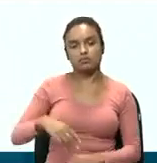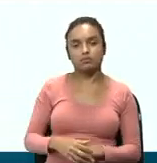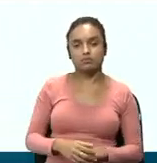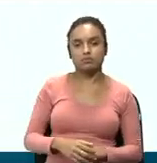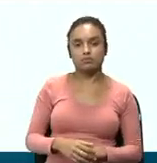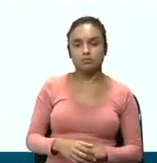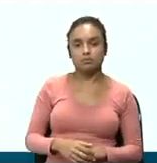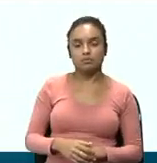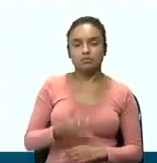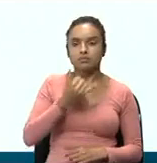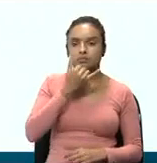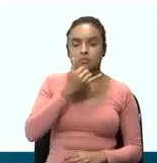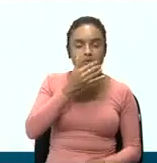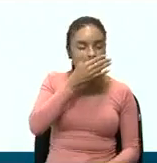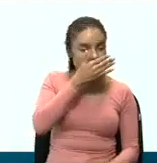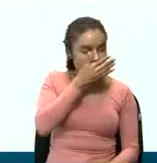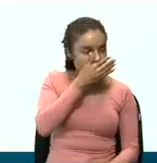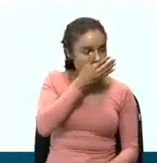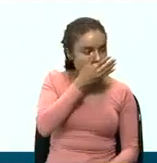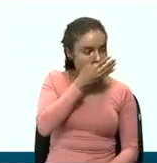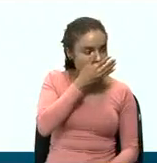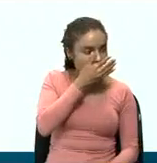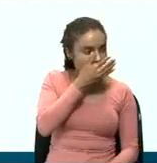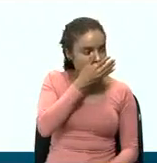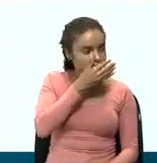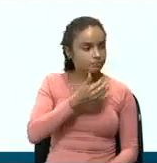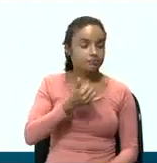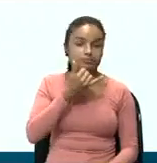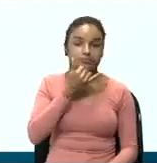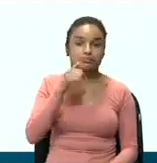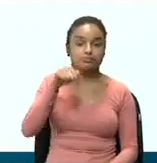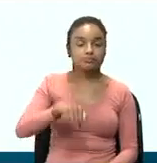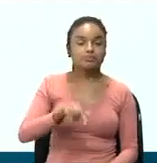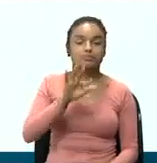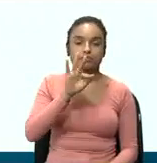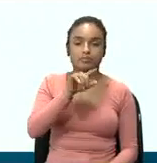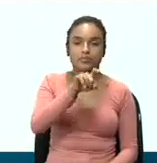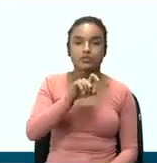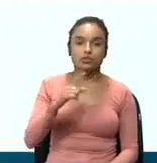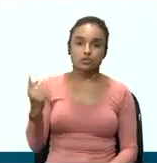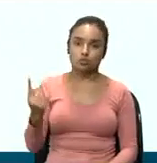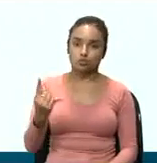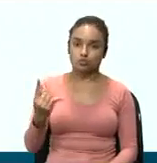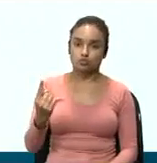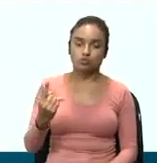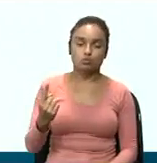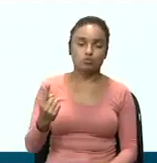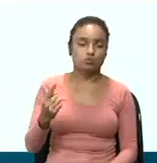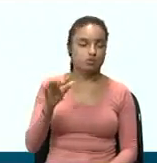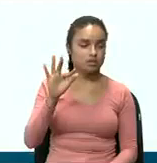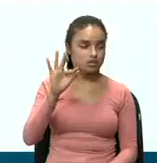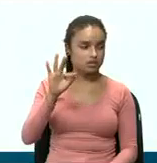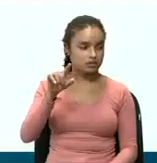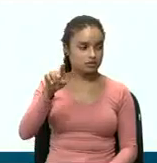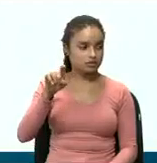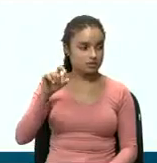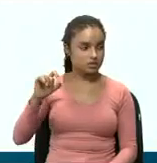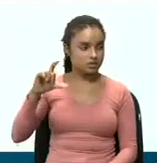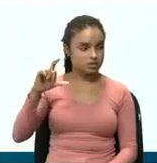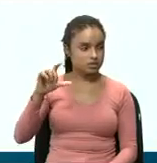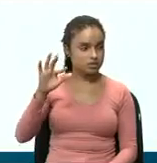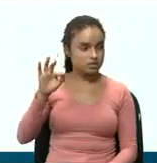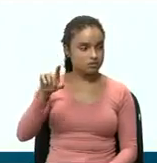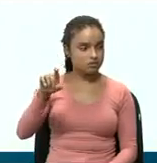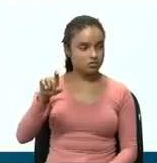Okay? É isso que eu tenho que pensar. E eu tenho na sequência a f de x1 maior que a f de